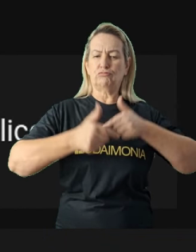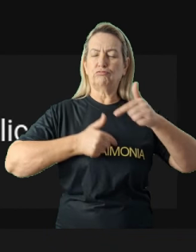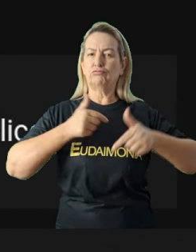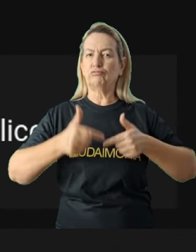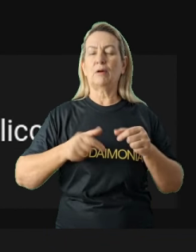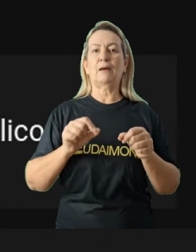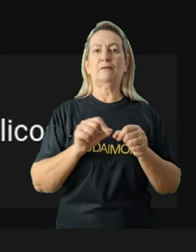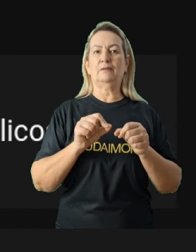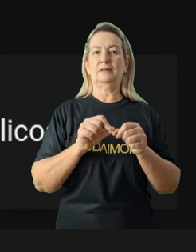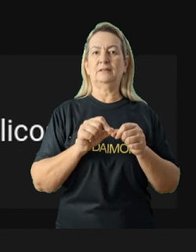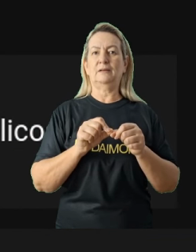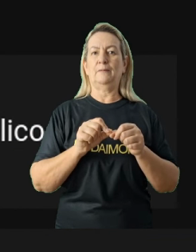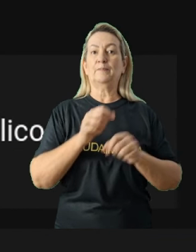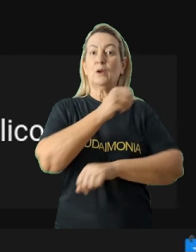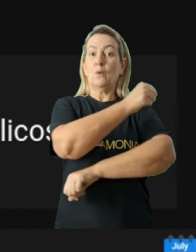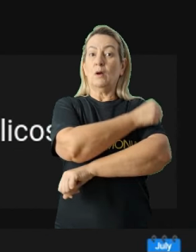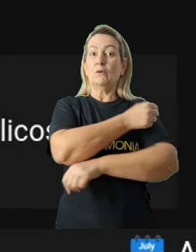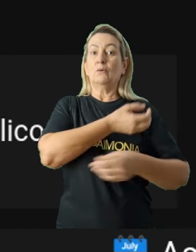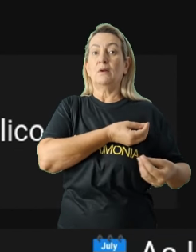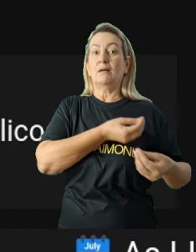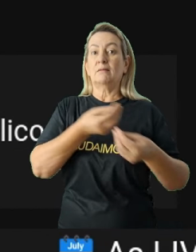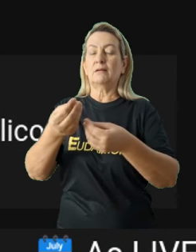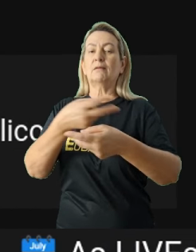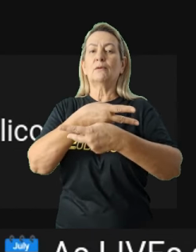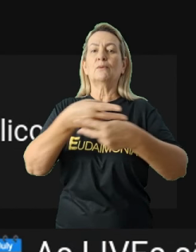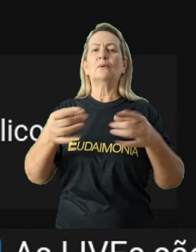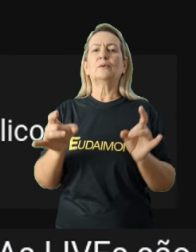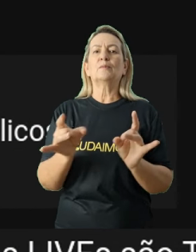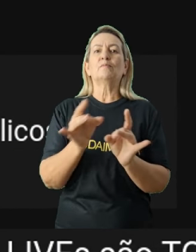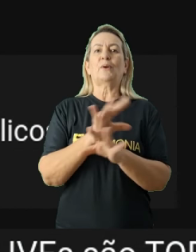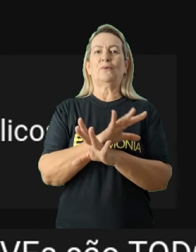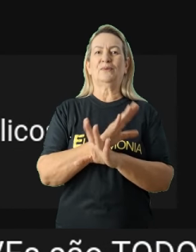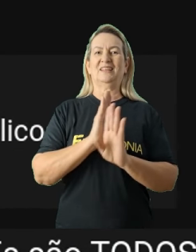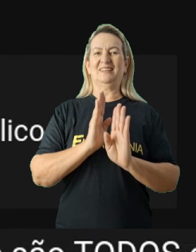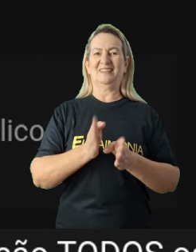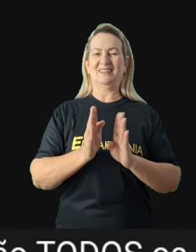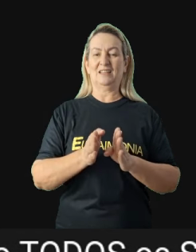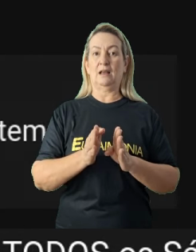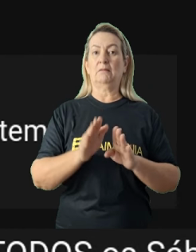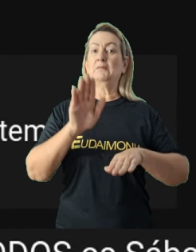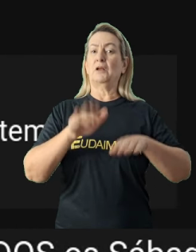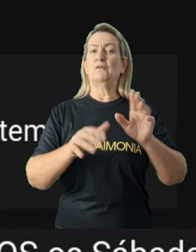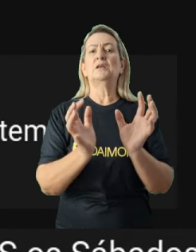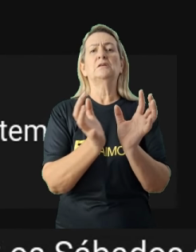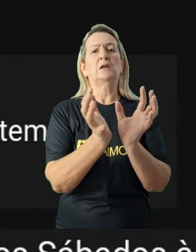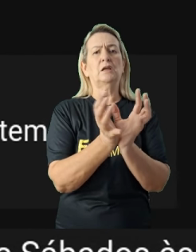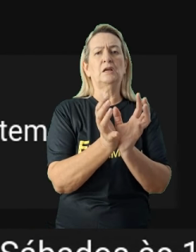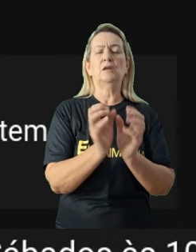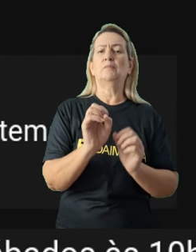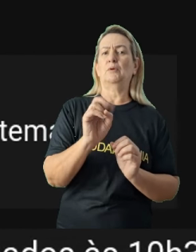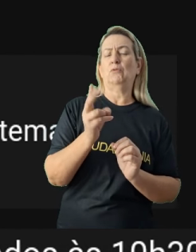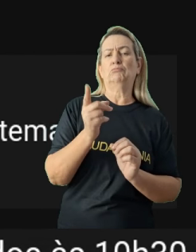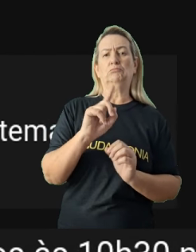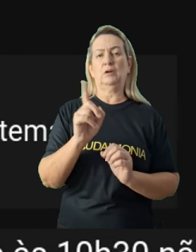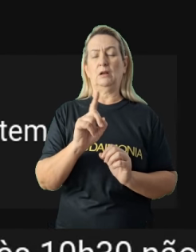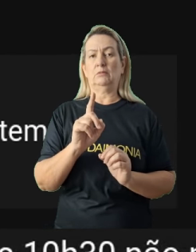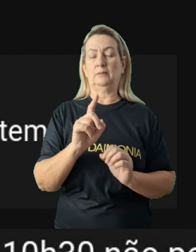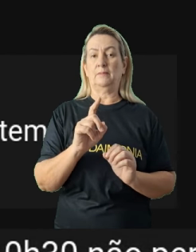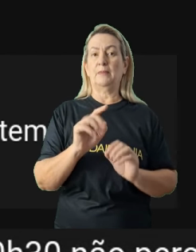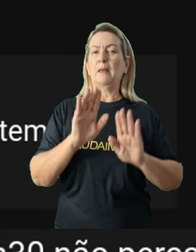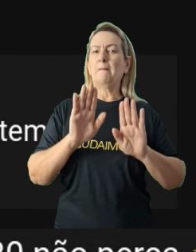do fazer, né? Ensinar o aluno a entregar coisas prontas, né? Talvez